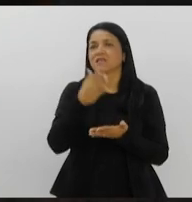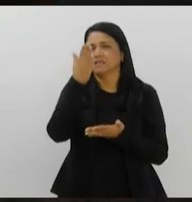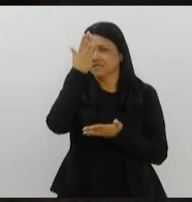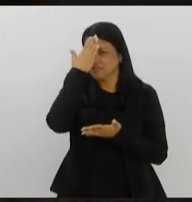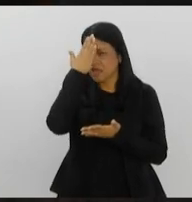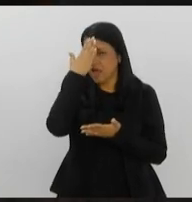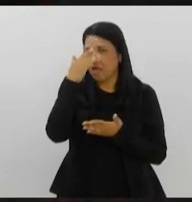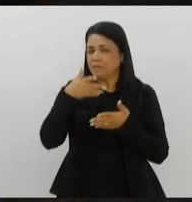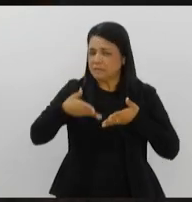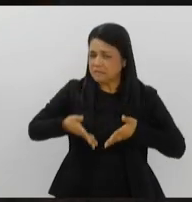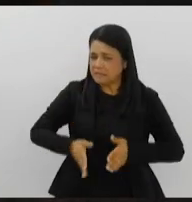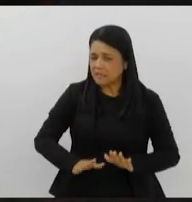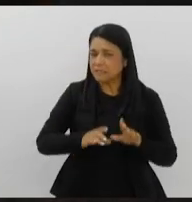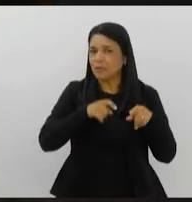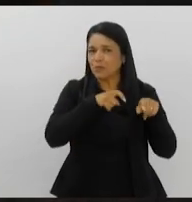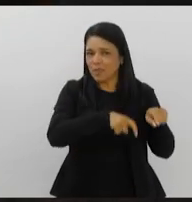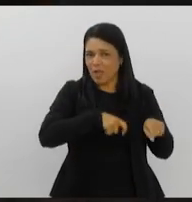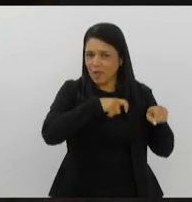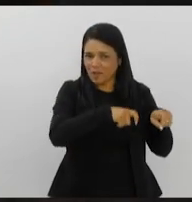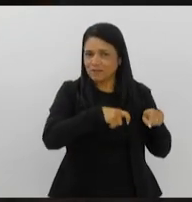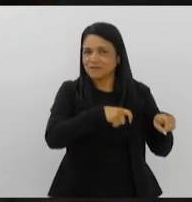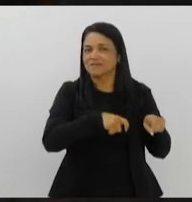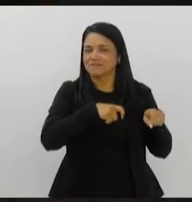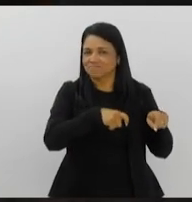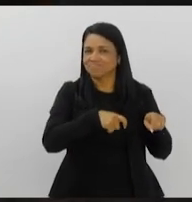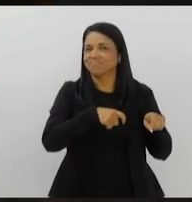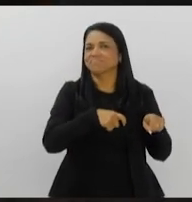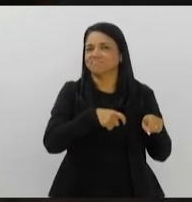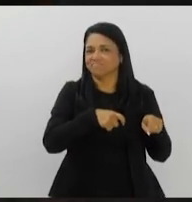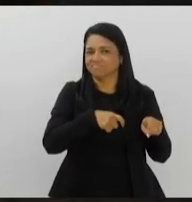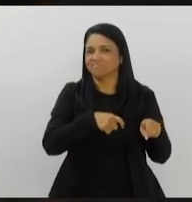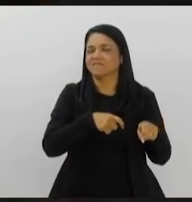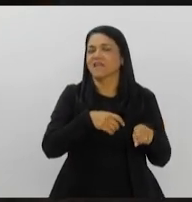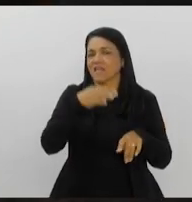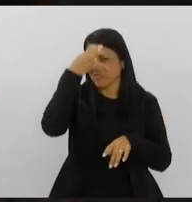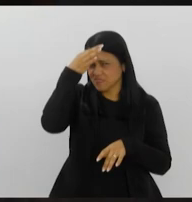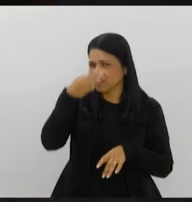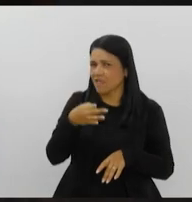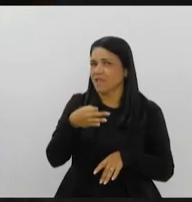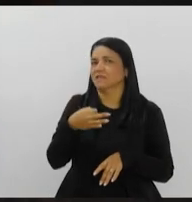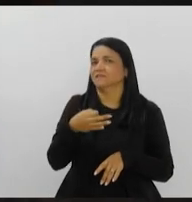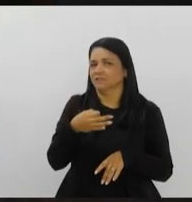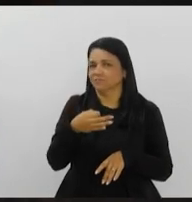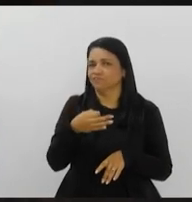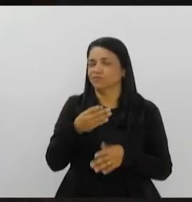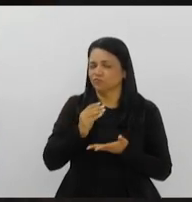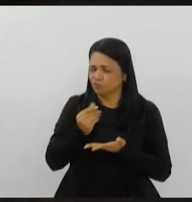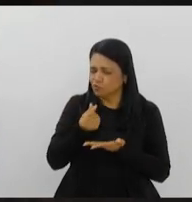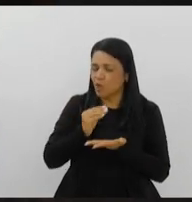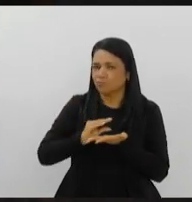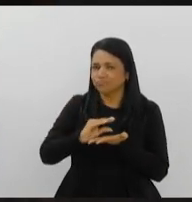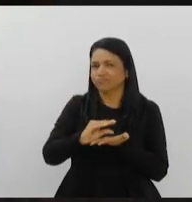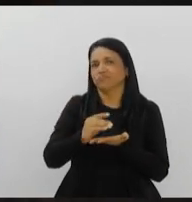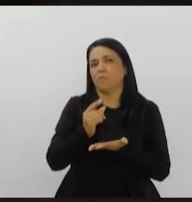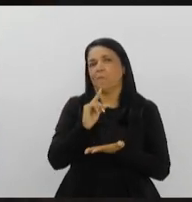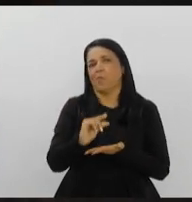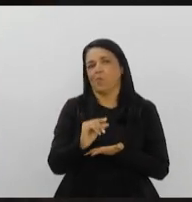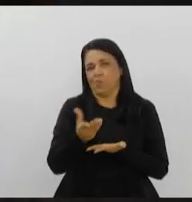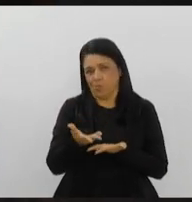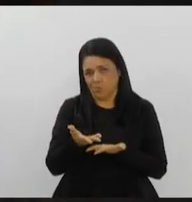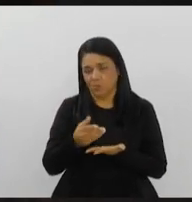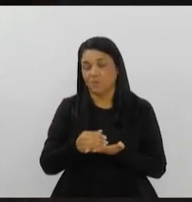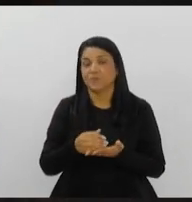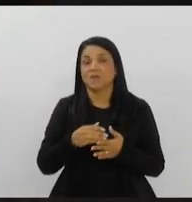roça, tem um pouquinho de entendimento, né? Que o dinheiro realmente é pouco.